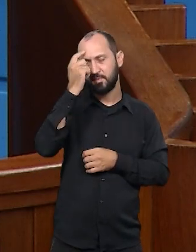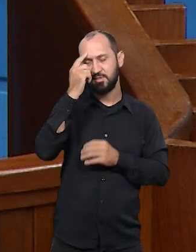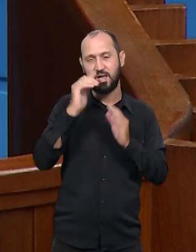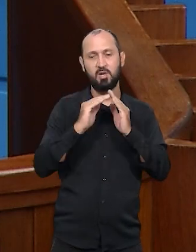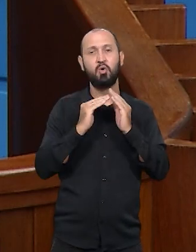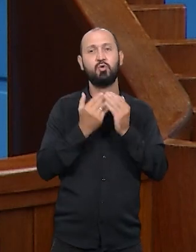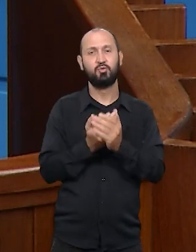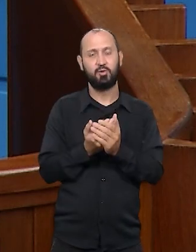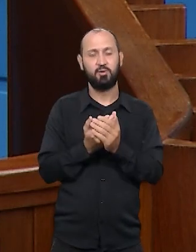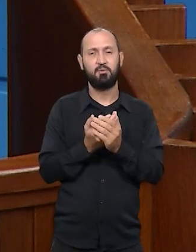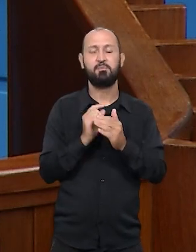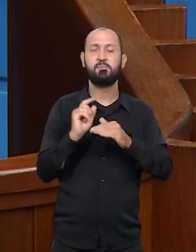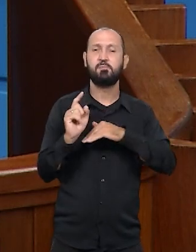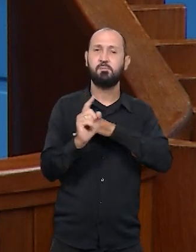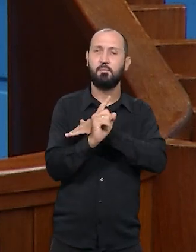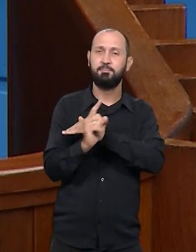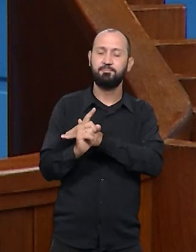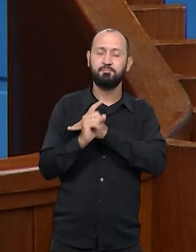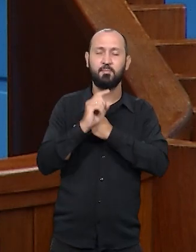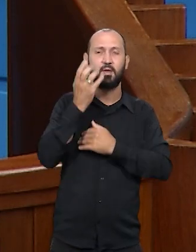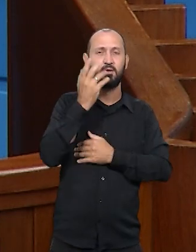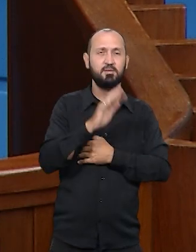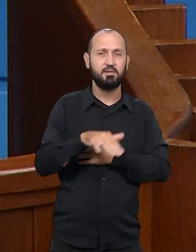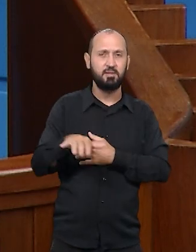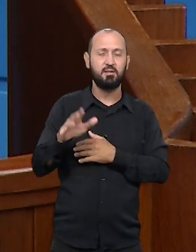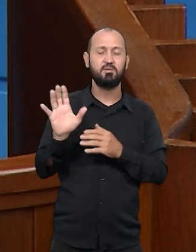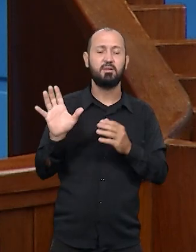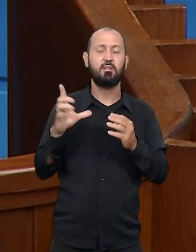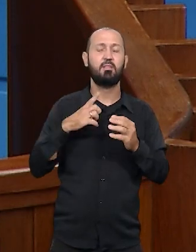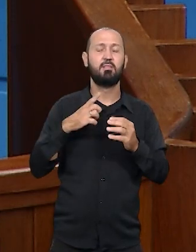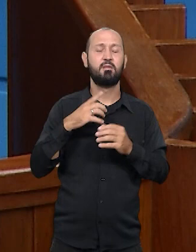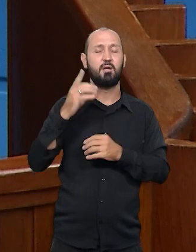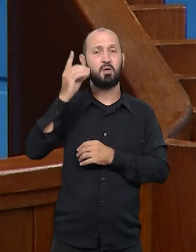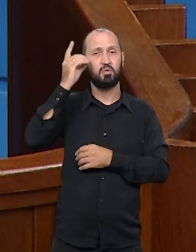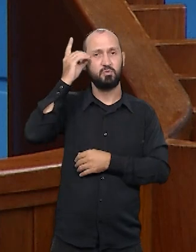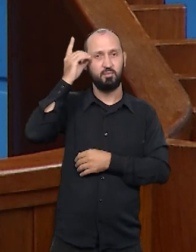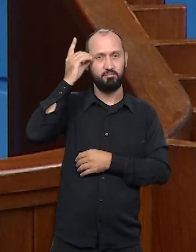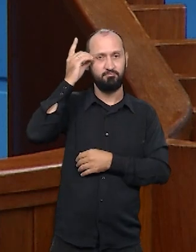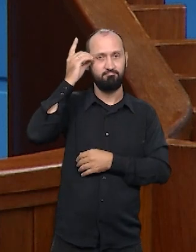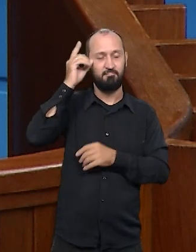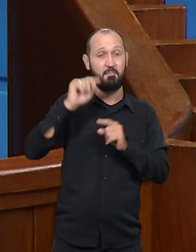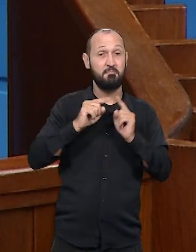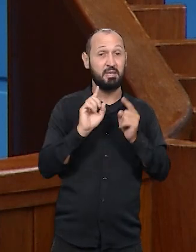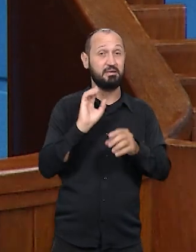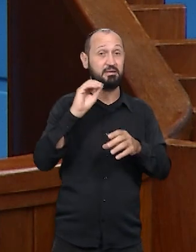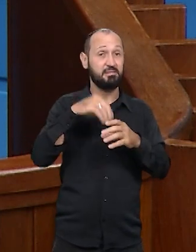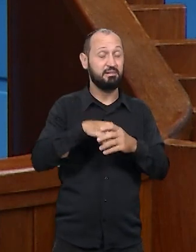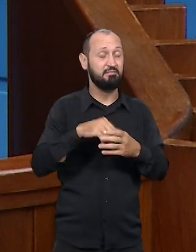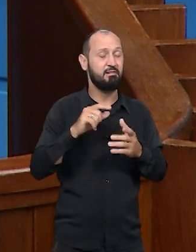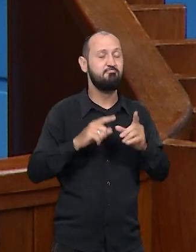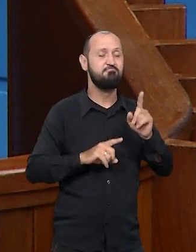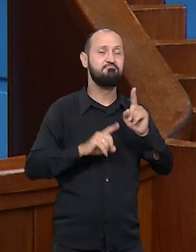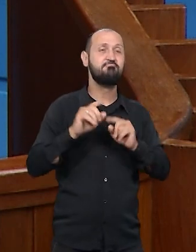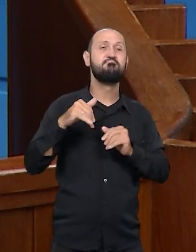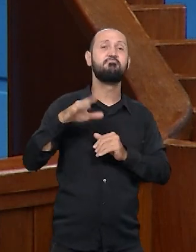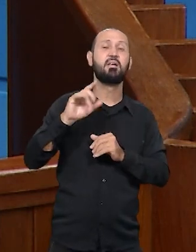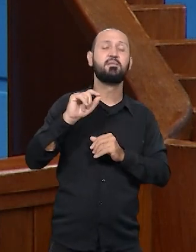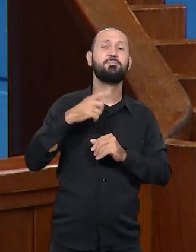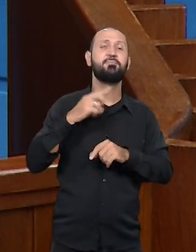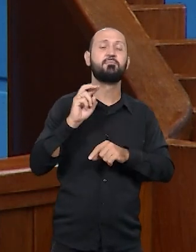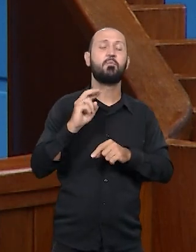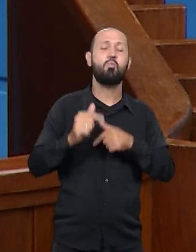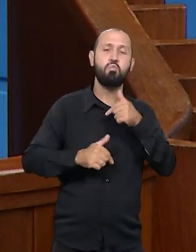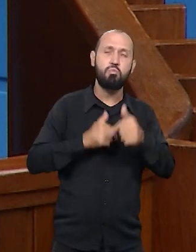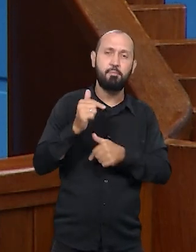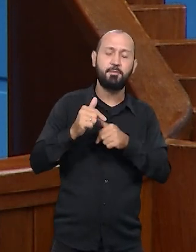imagina que é só ali a escola que atende as crianças com síndrome de down mas a pai tem muito mais do